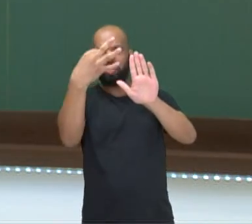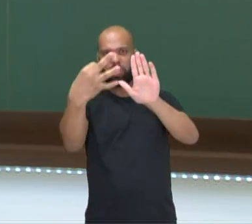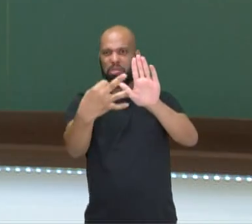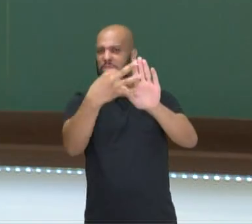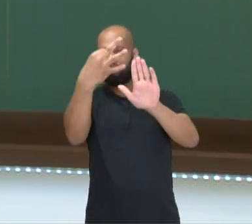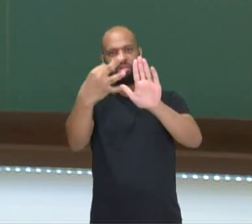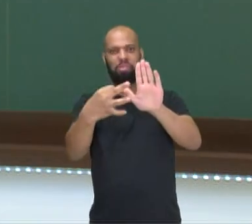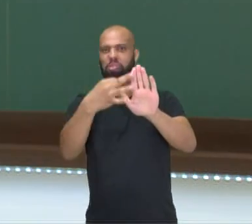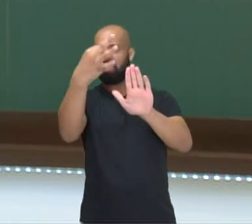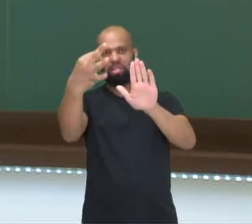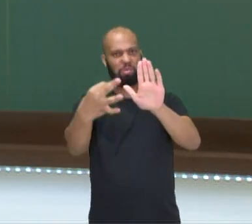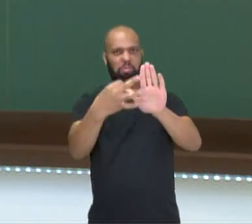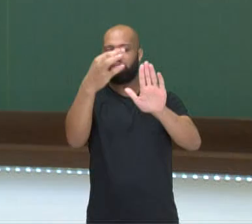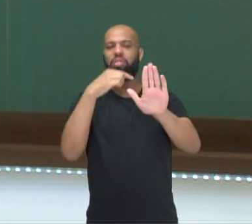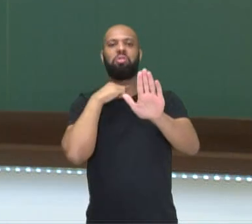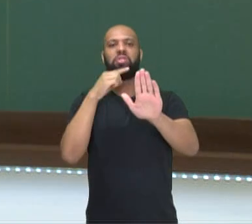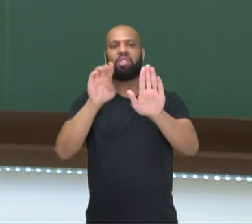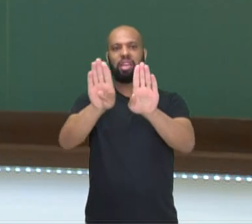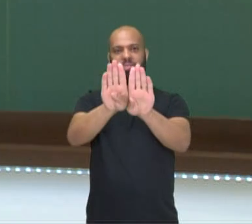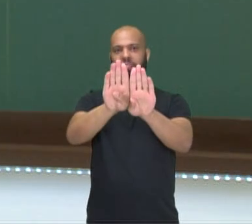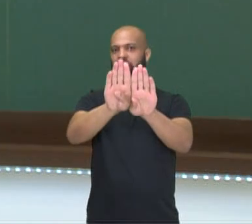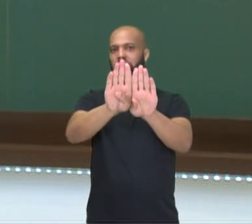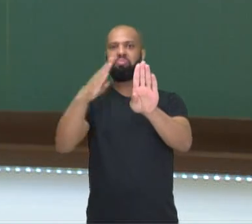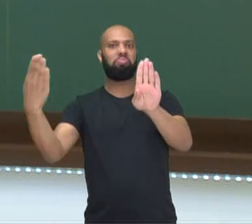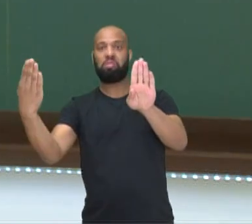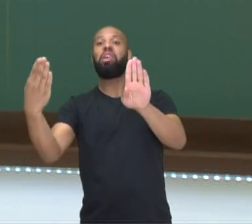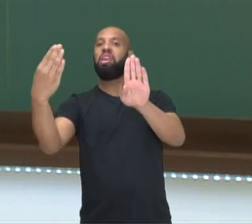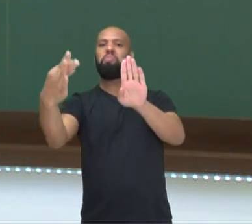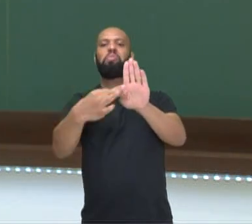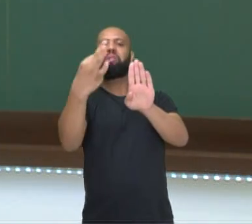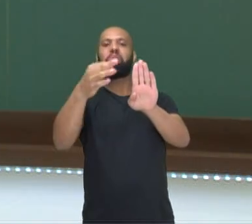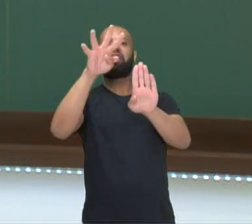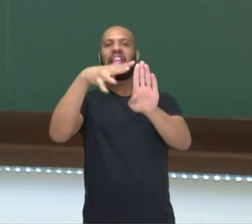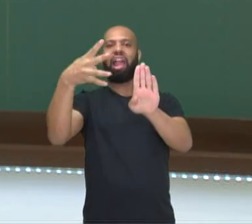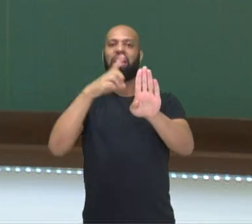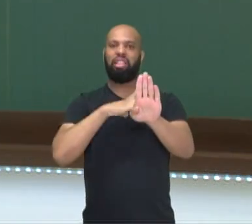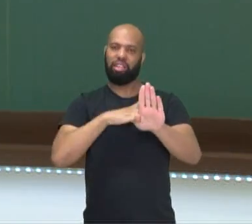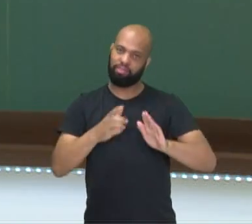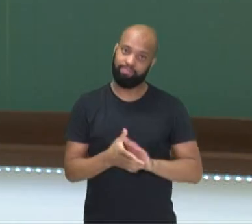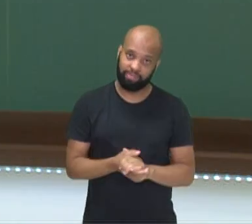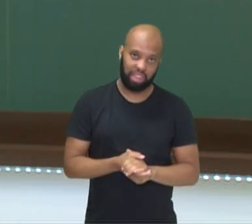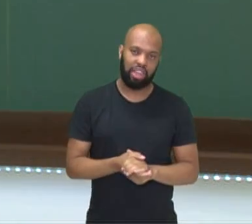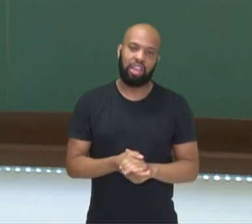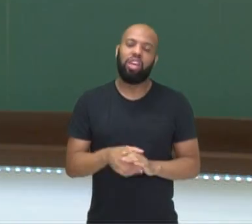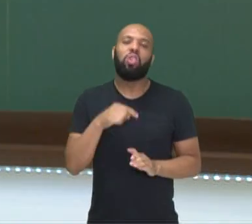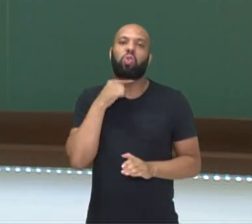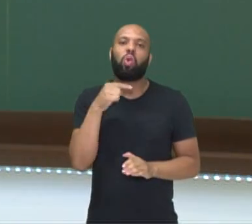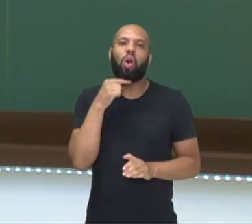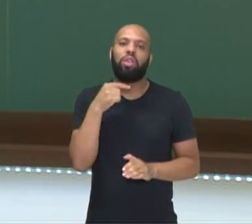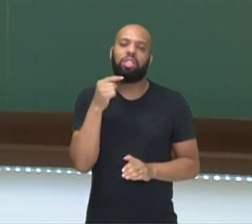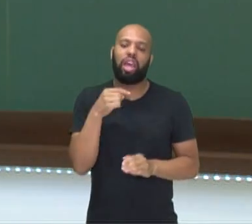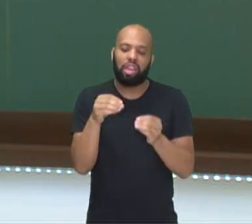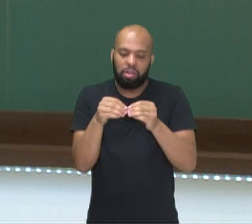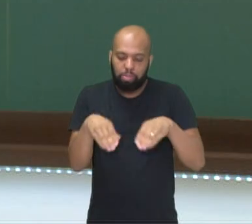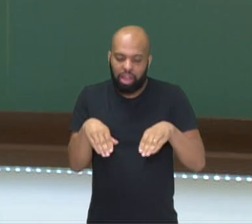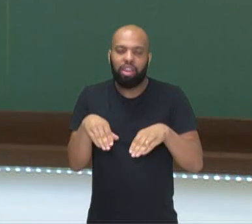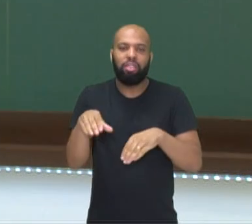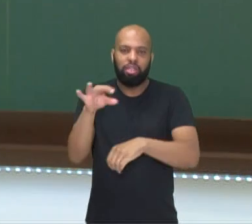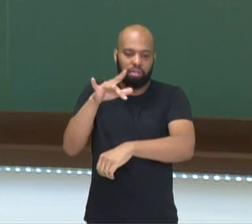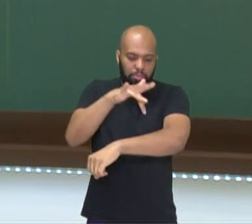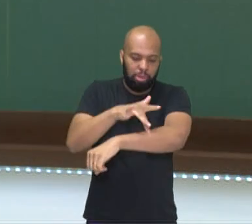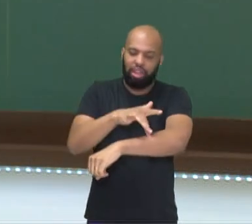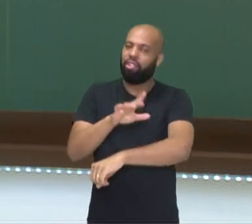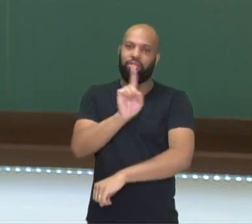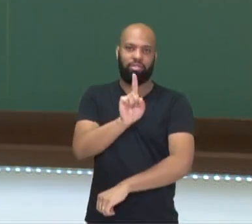os locais de trabalho, não chegue nos recipientes e faça a postura dos seus ovos. Então, é uma barreira para que esse mosquito